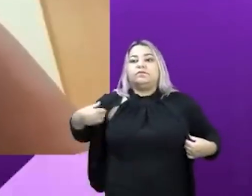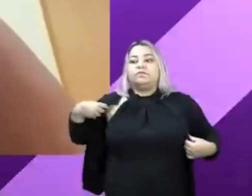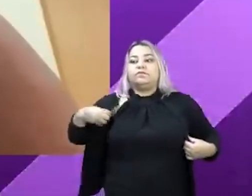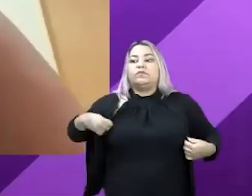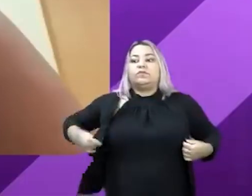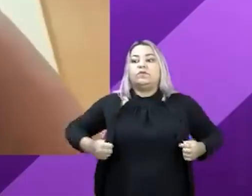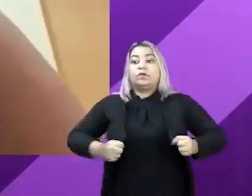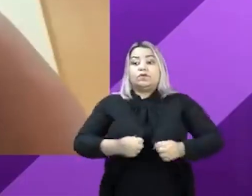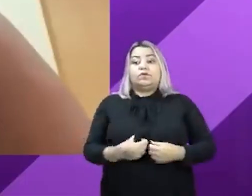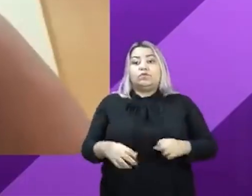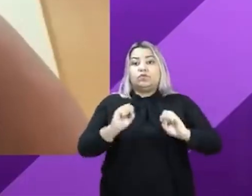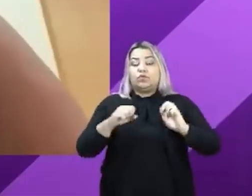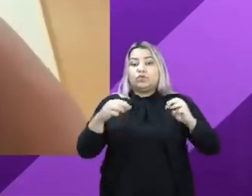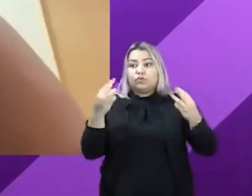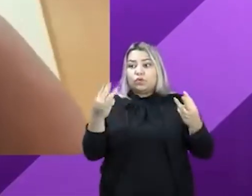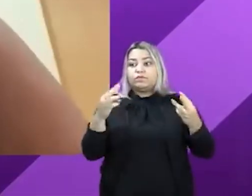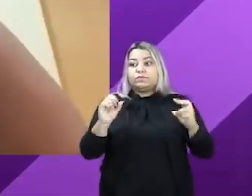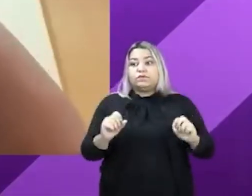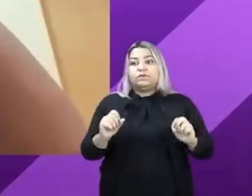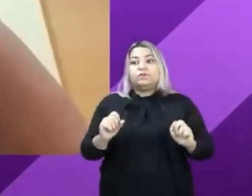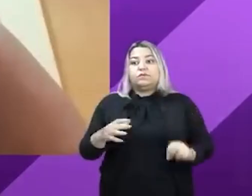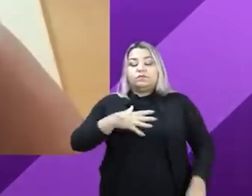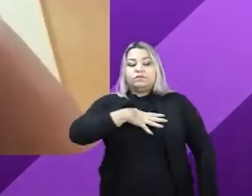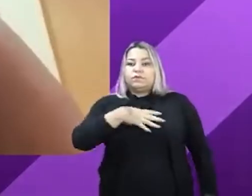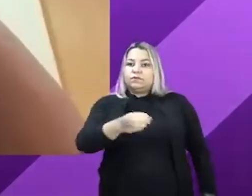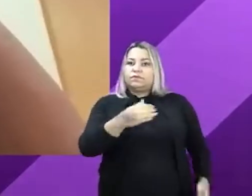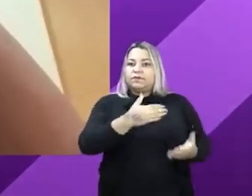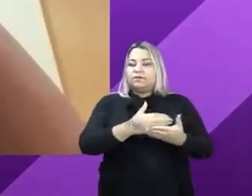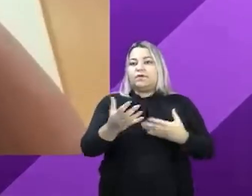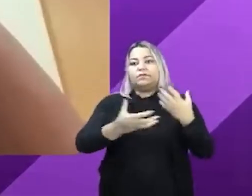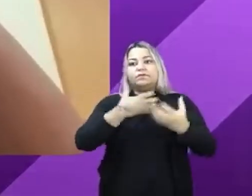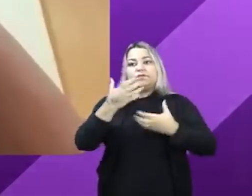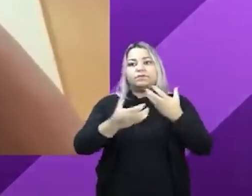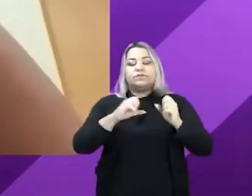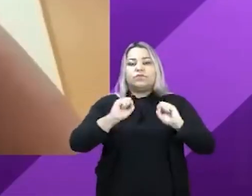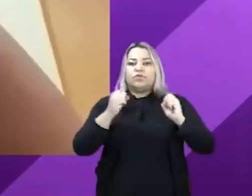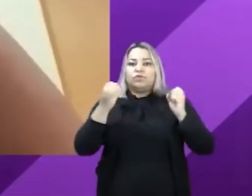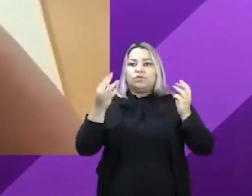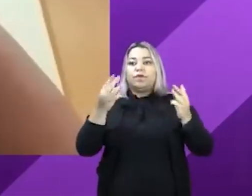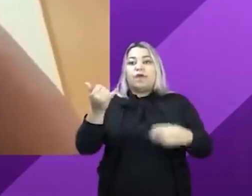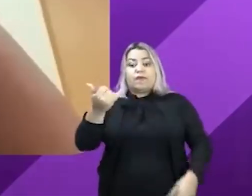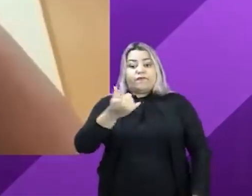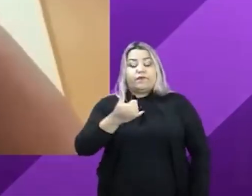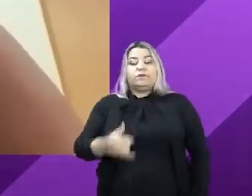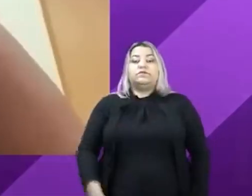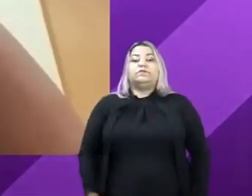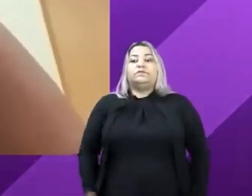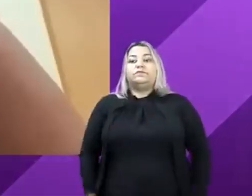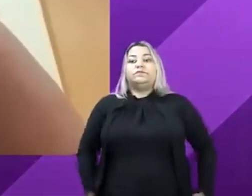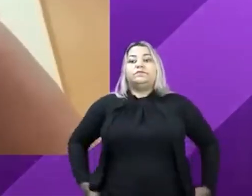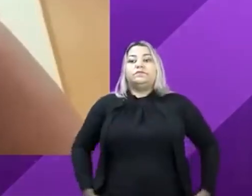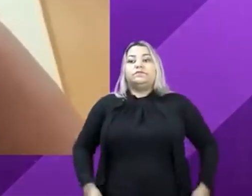tal. Mas, e nisso, meu filho já começava a cantar, fazer os shows dele, e aí ele me disse